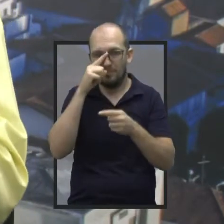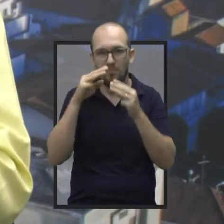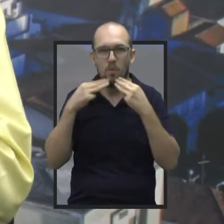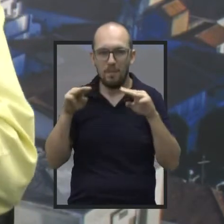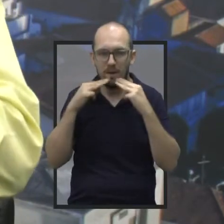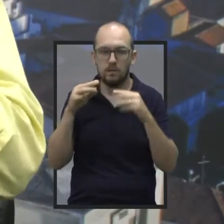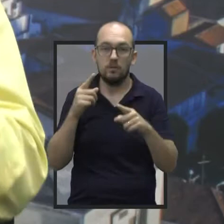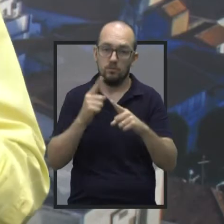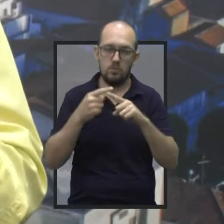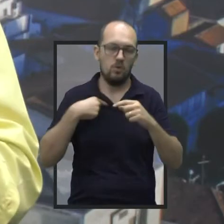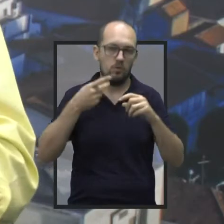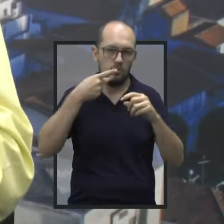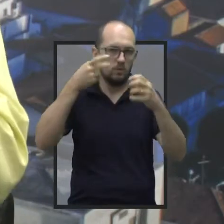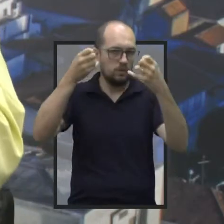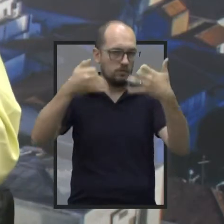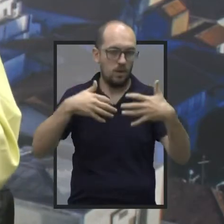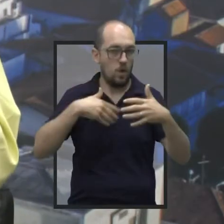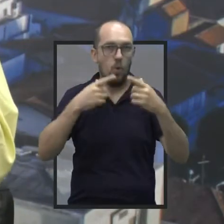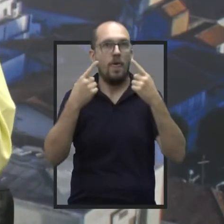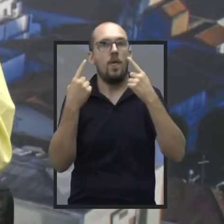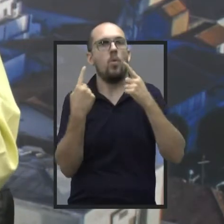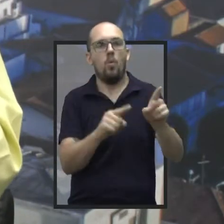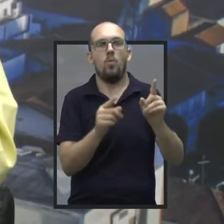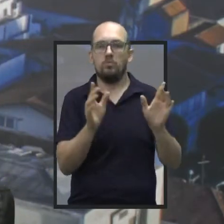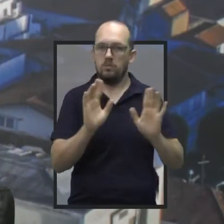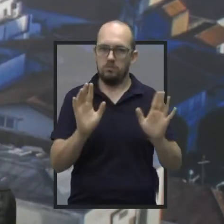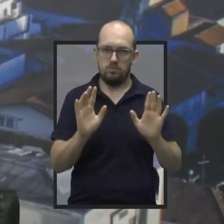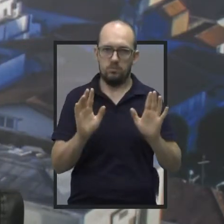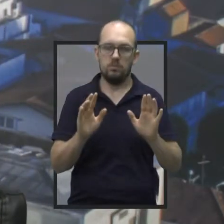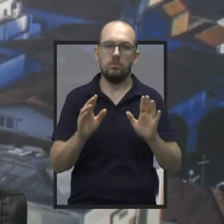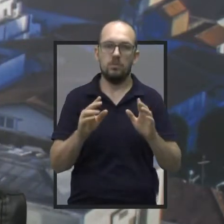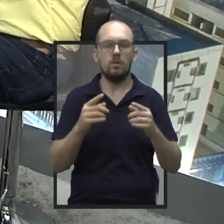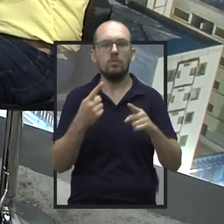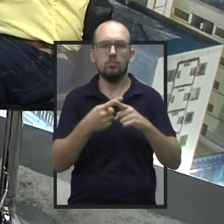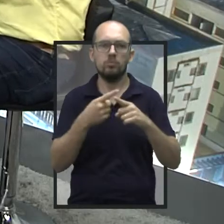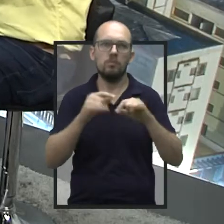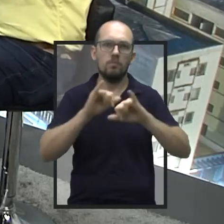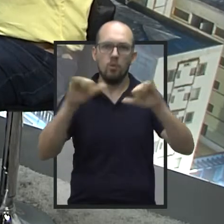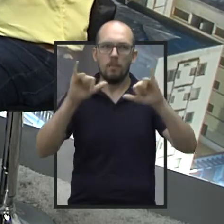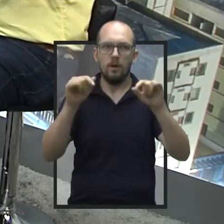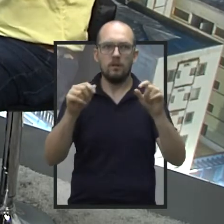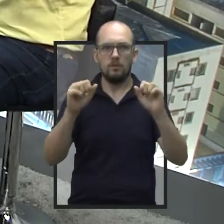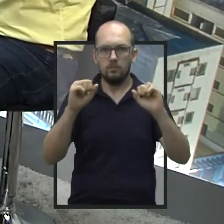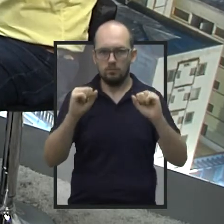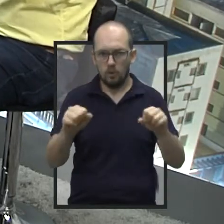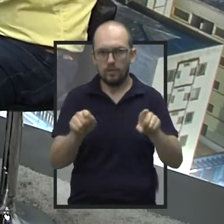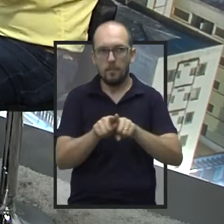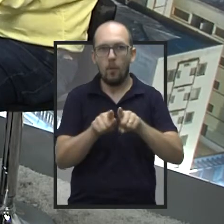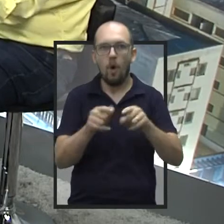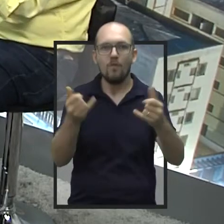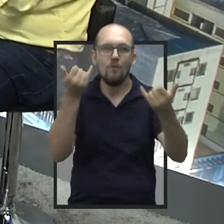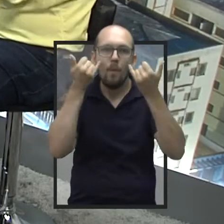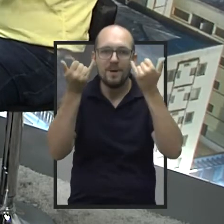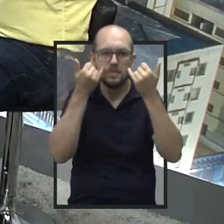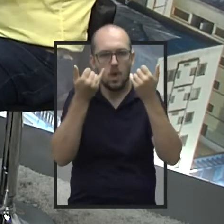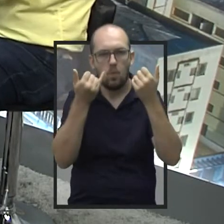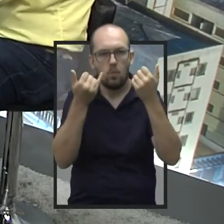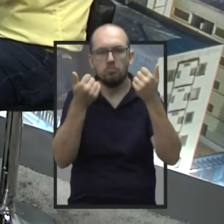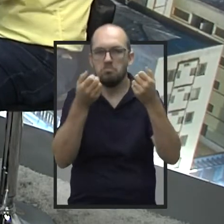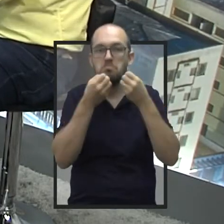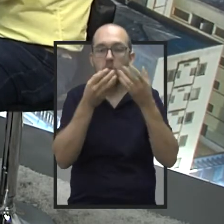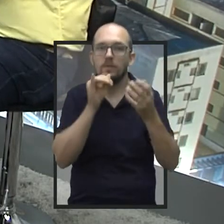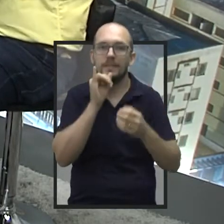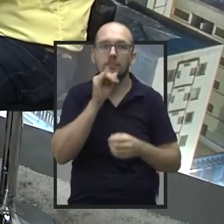também quero deixar bem claro que eu não sou contra a propaganda. A propaganda, muitas vezes, tem até um efeito didático. Sim. de esclarecer que informar, informar, por exemplo, a questão do